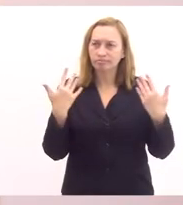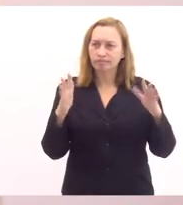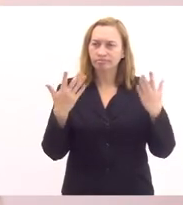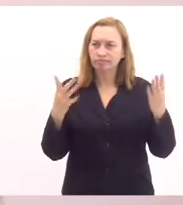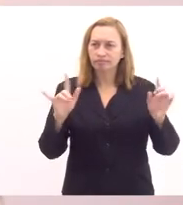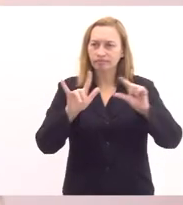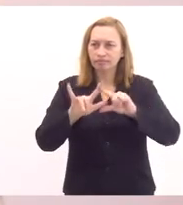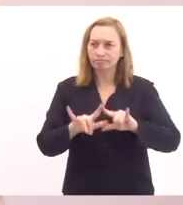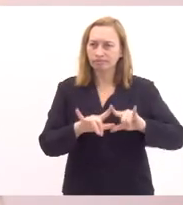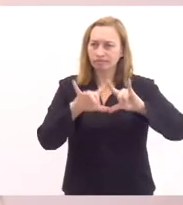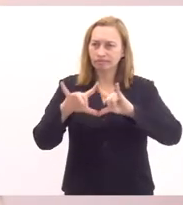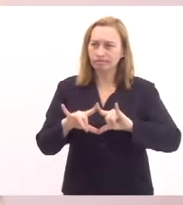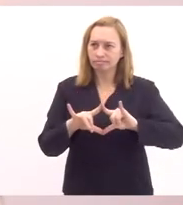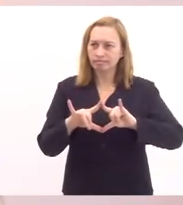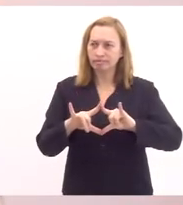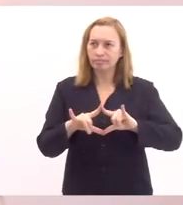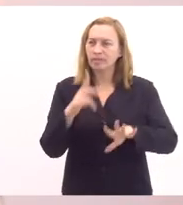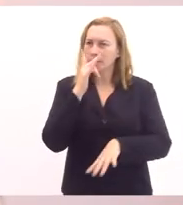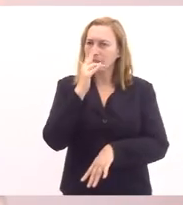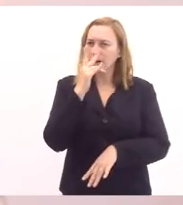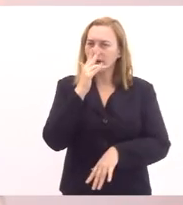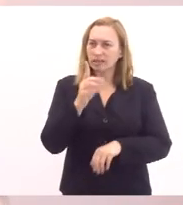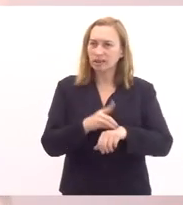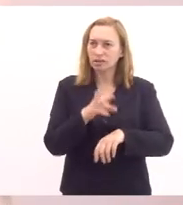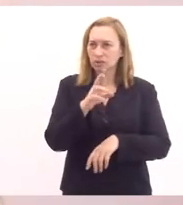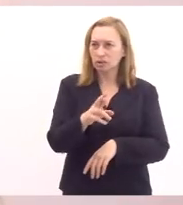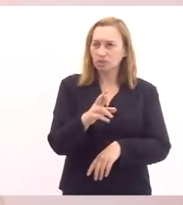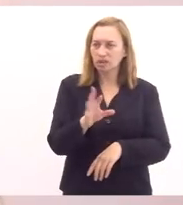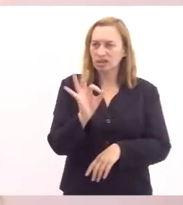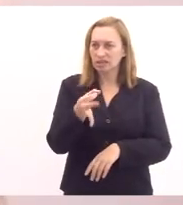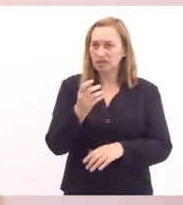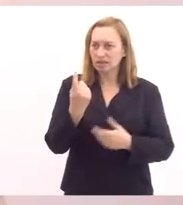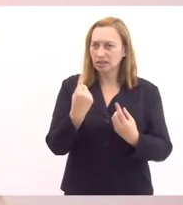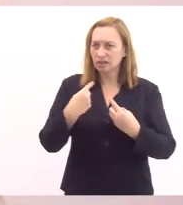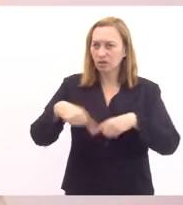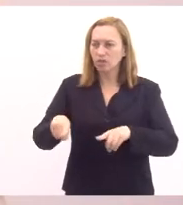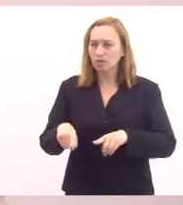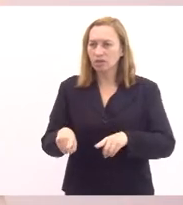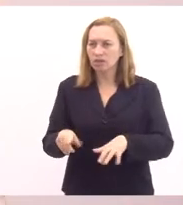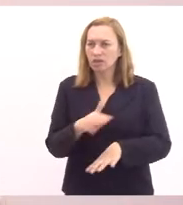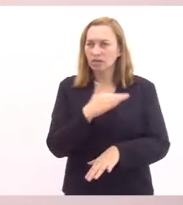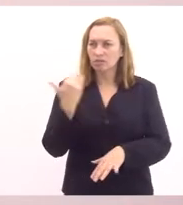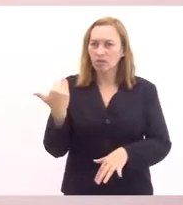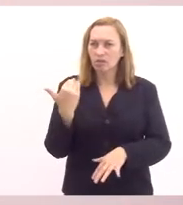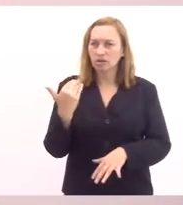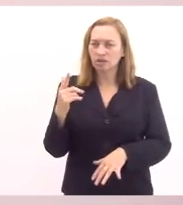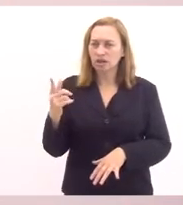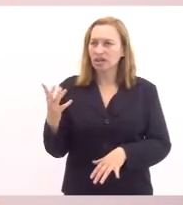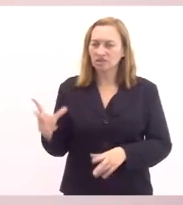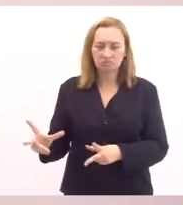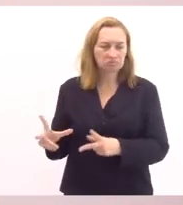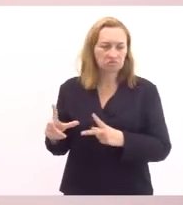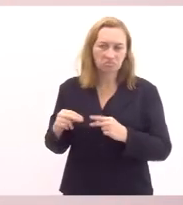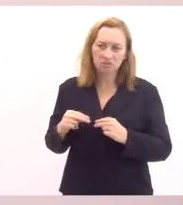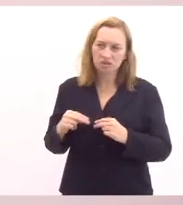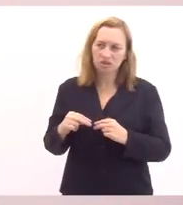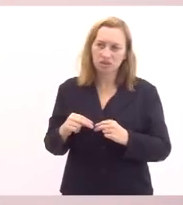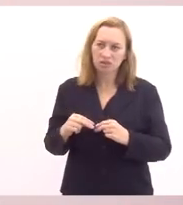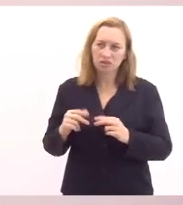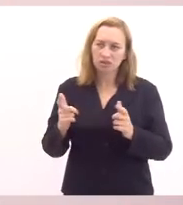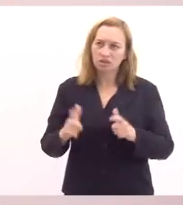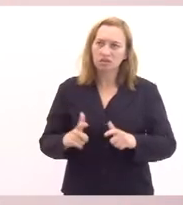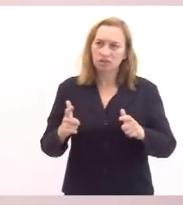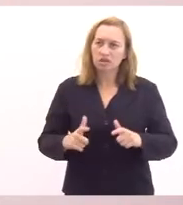milicianos mas parece que a doutora Neuza exatamente por ter lutado quantas torturas ela não mereceu esse